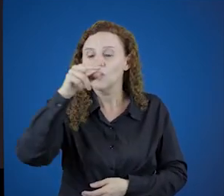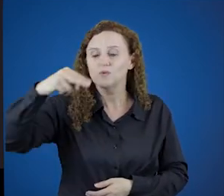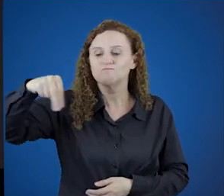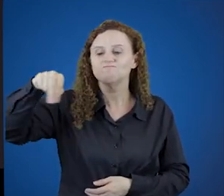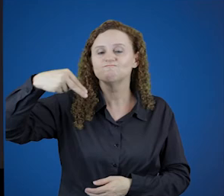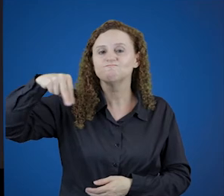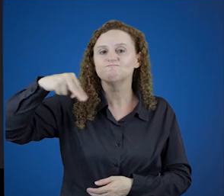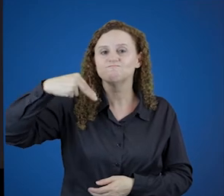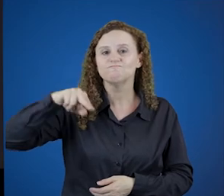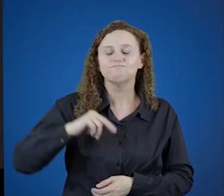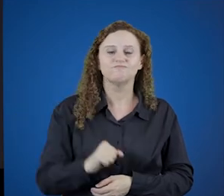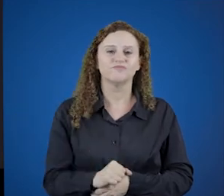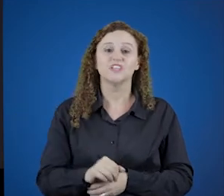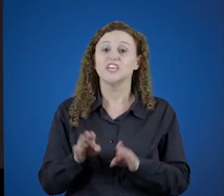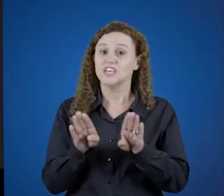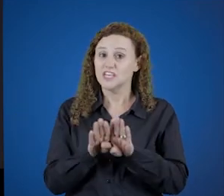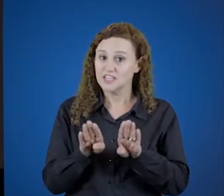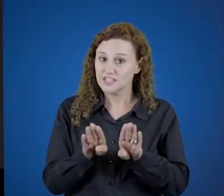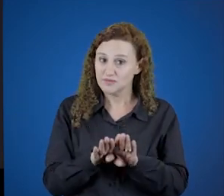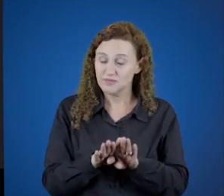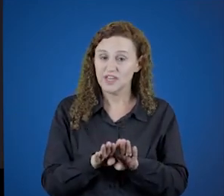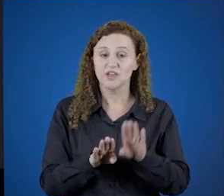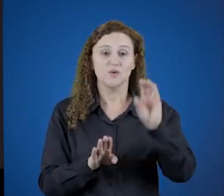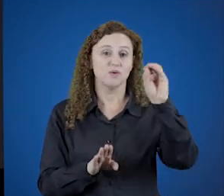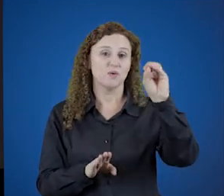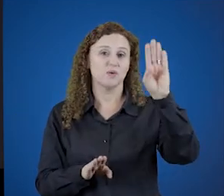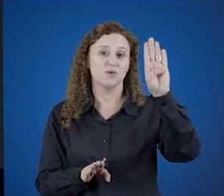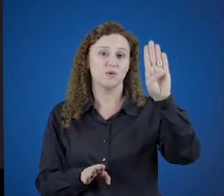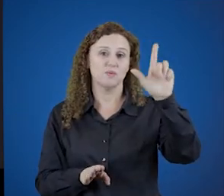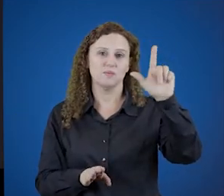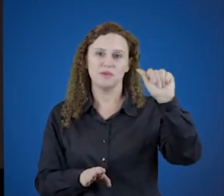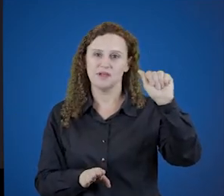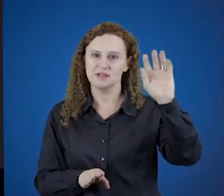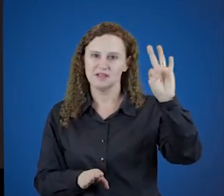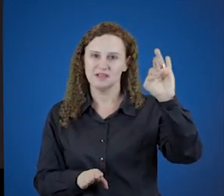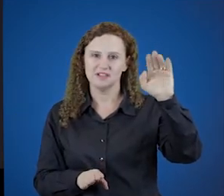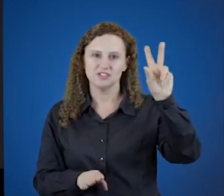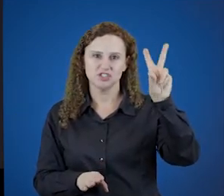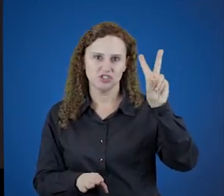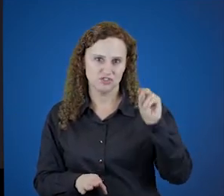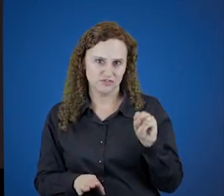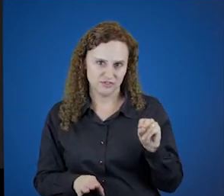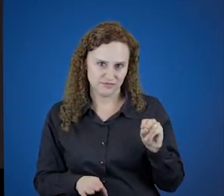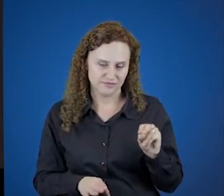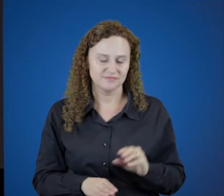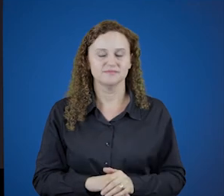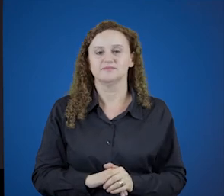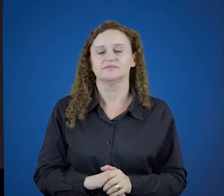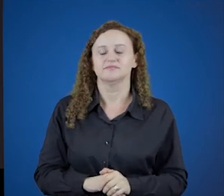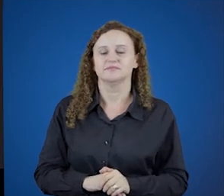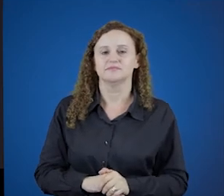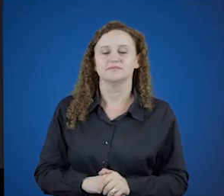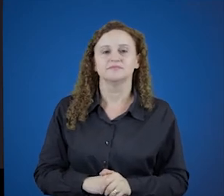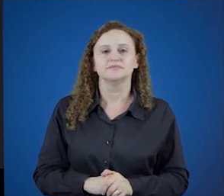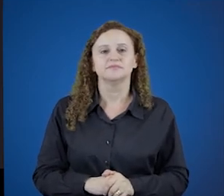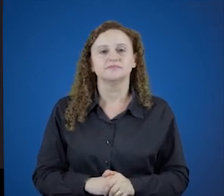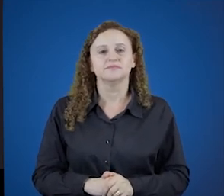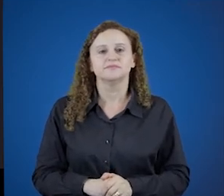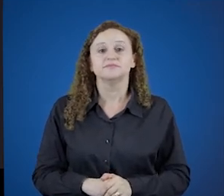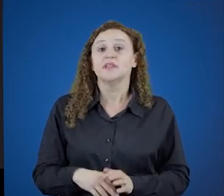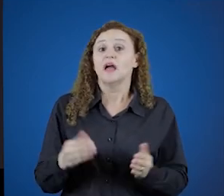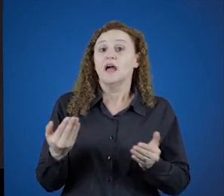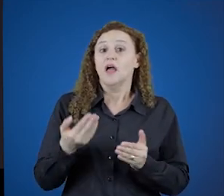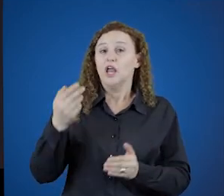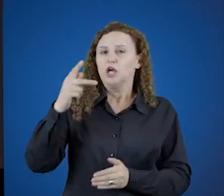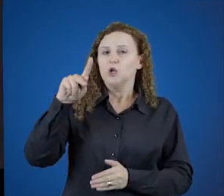ao nominativo e o ablativo deu os demais casos de exceção aqui da palavra de